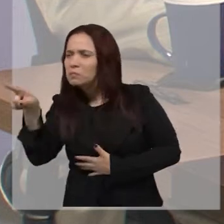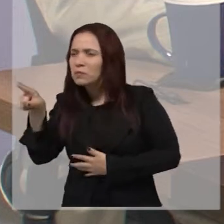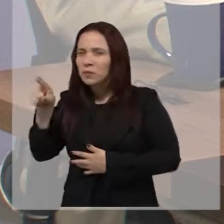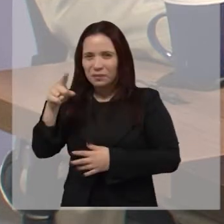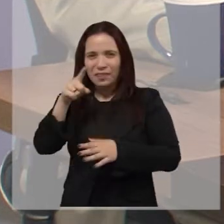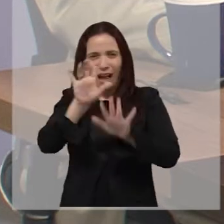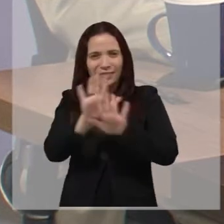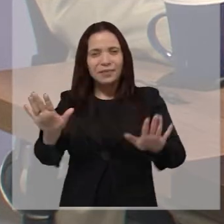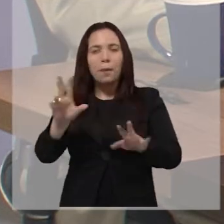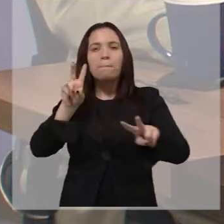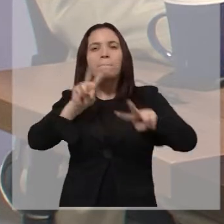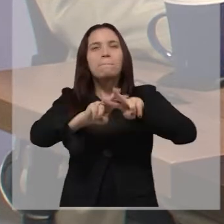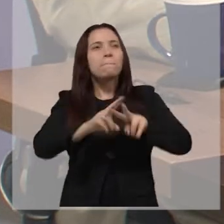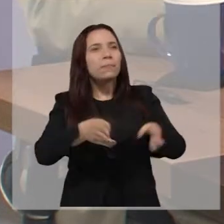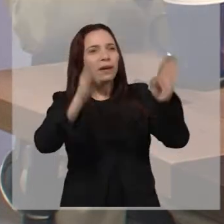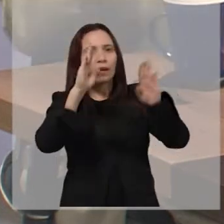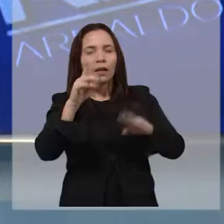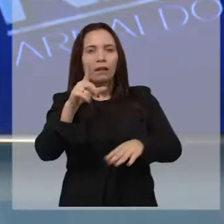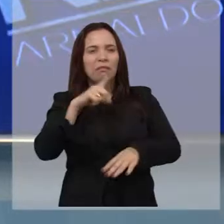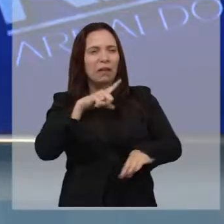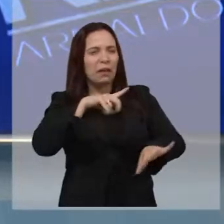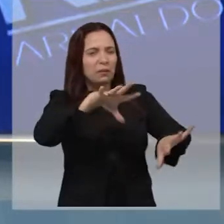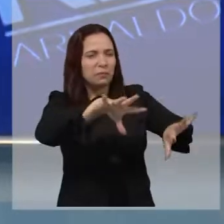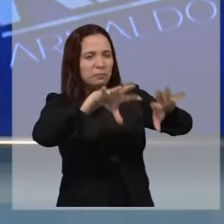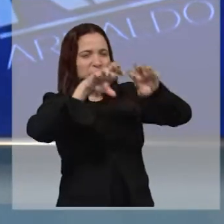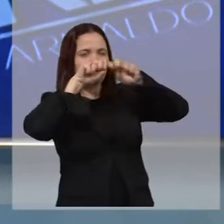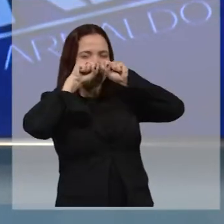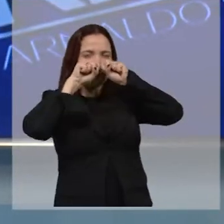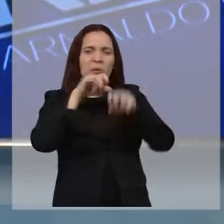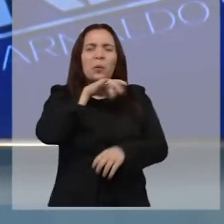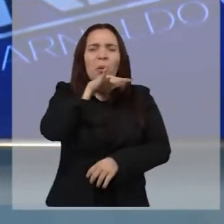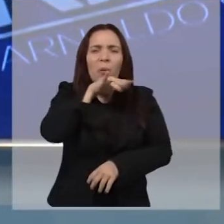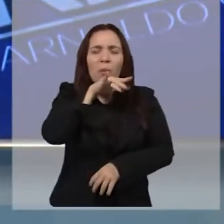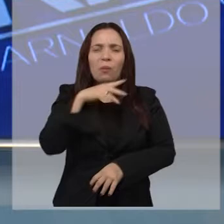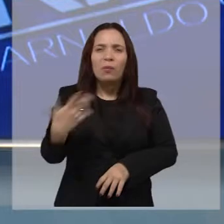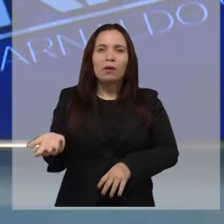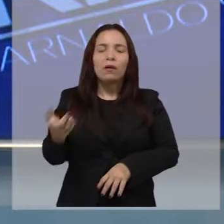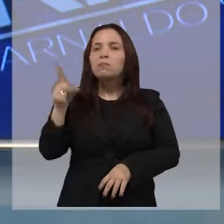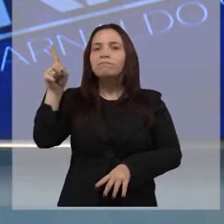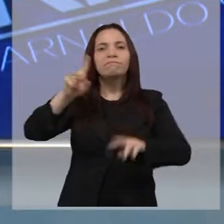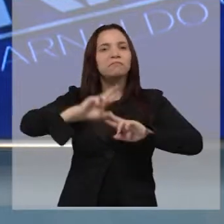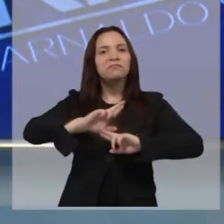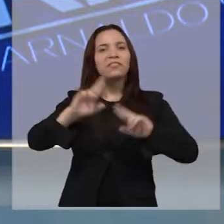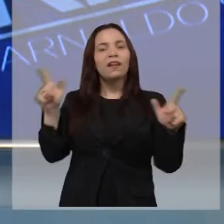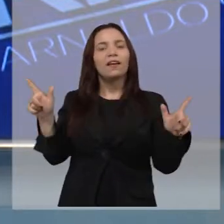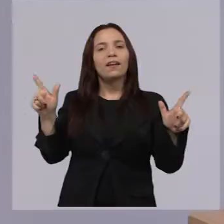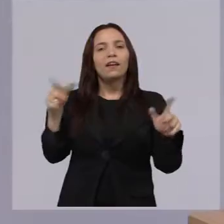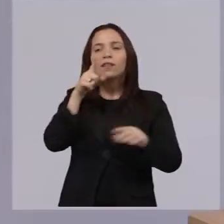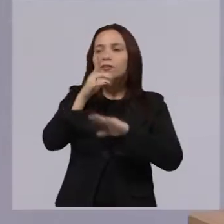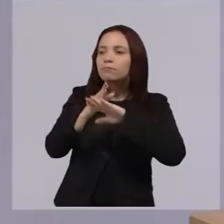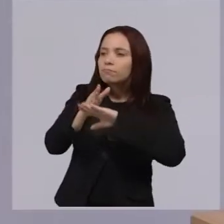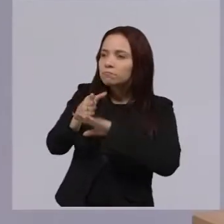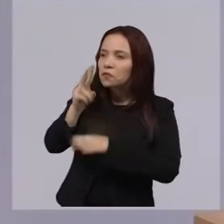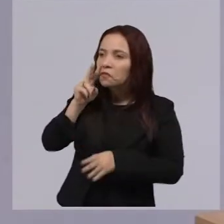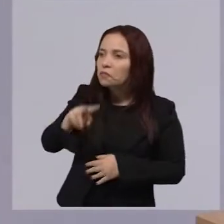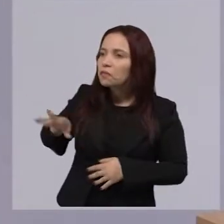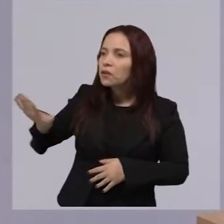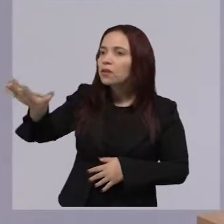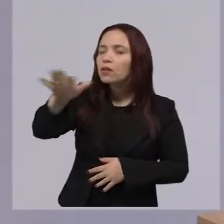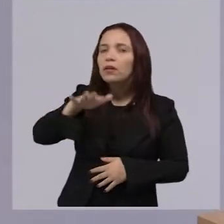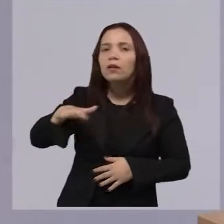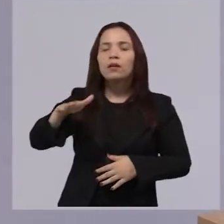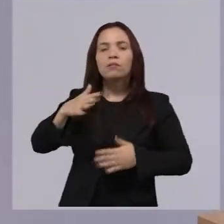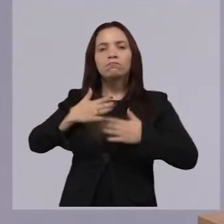os presídios normalmente têm, né? Até tem um odor pesado, aquela coisa ruim mesmo. Lá não, é um ambiente muito tranquilo,